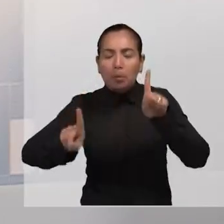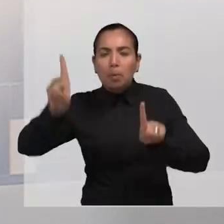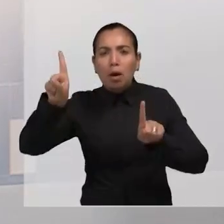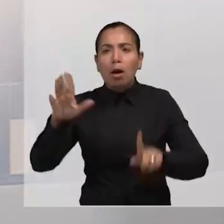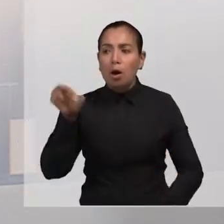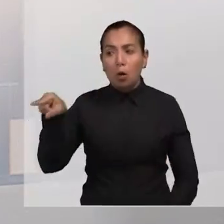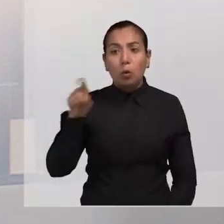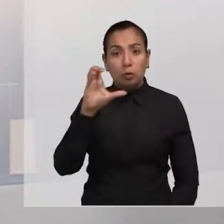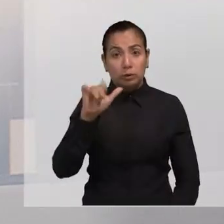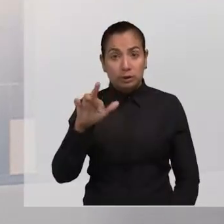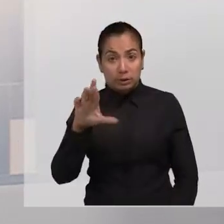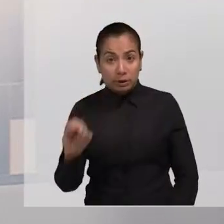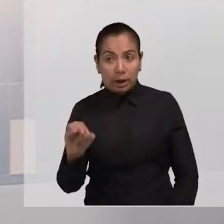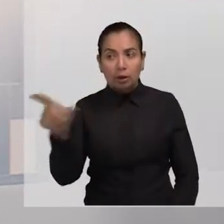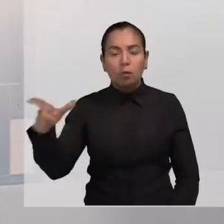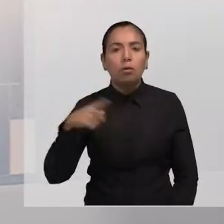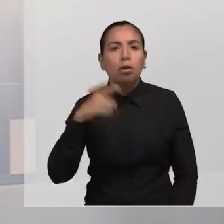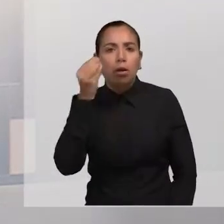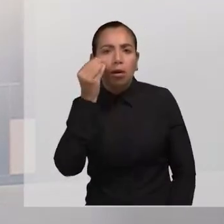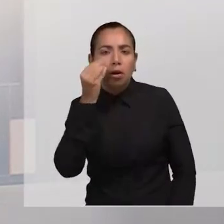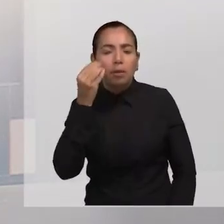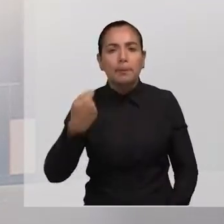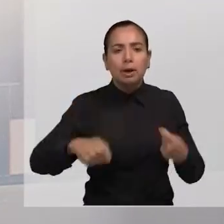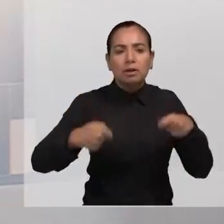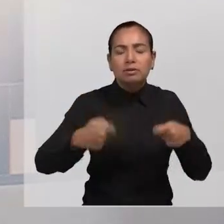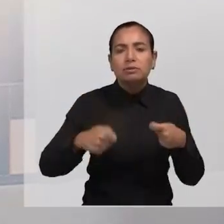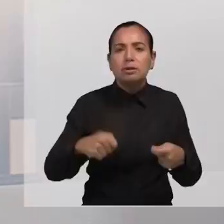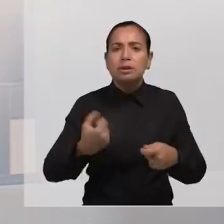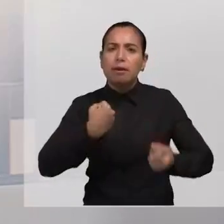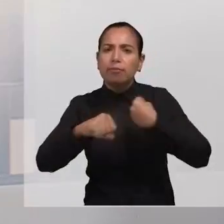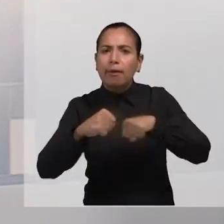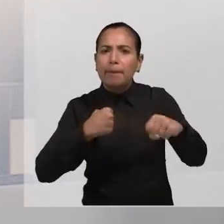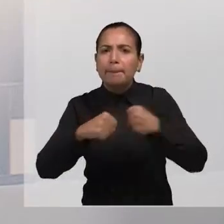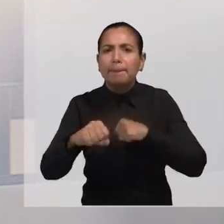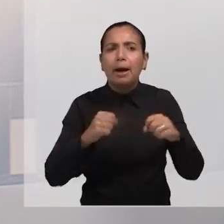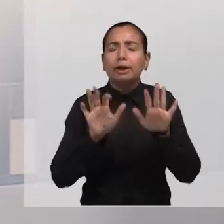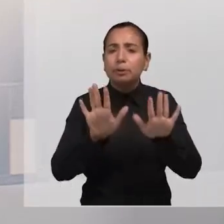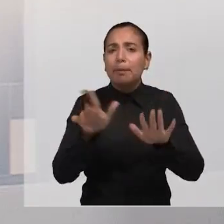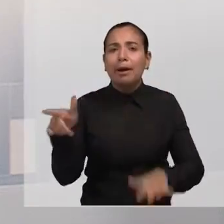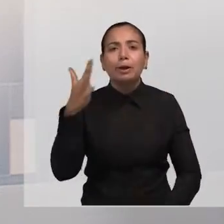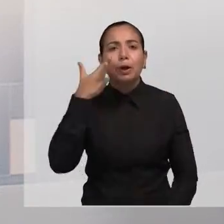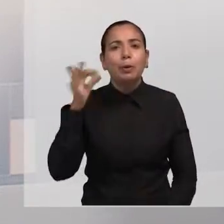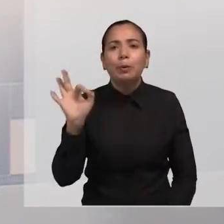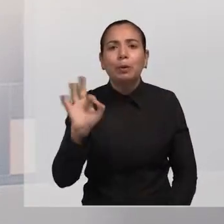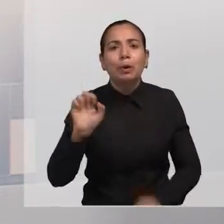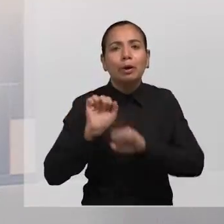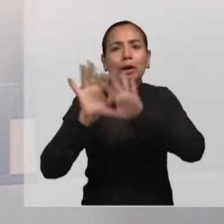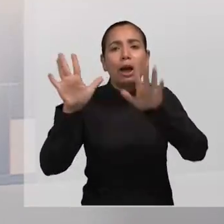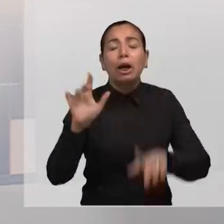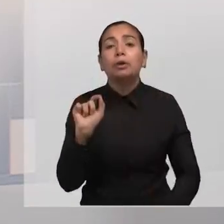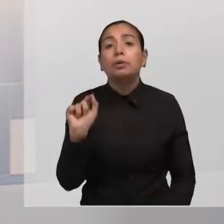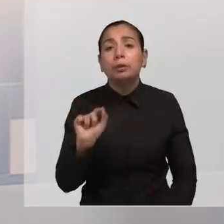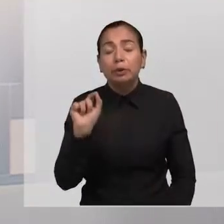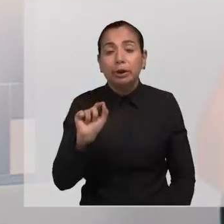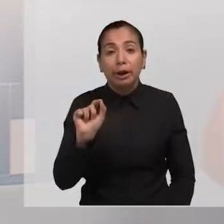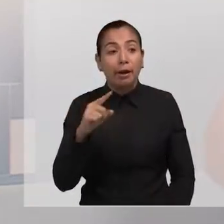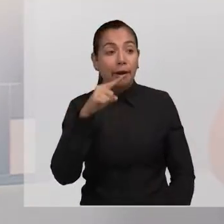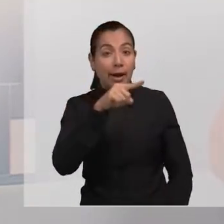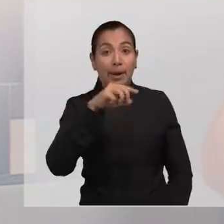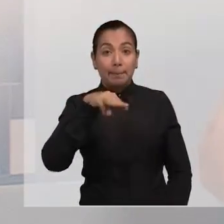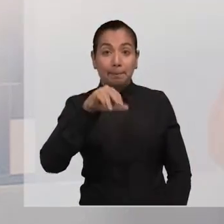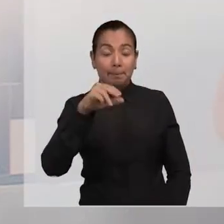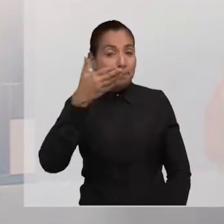de tentar ir ao debate, no ICLU, não compreendeu que, fora Michel Temer e